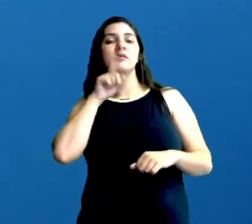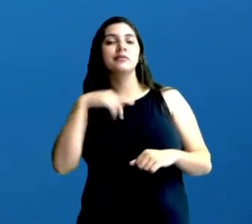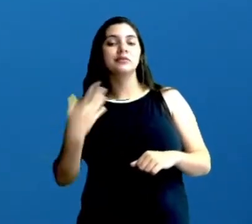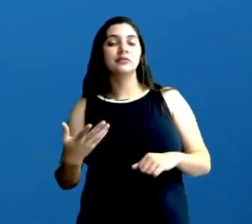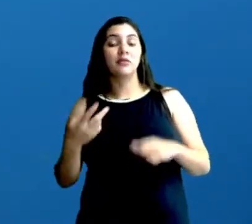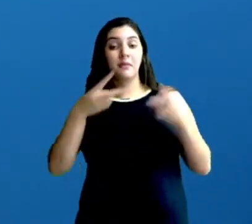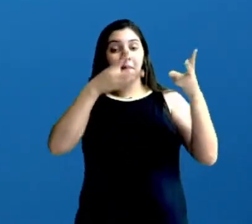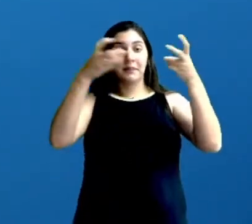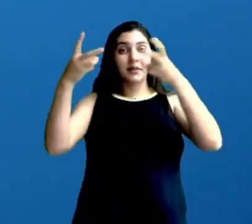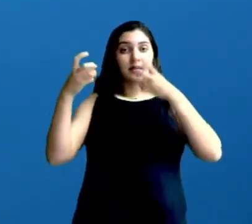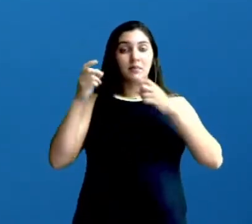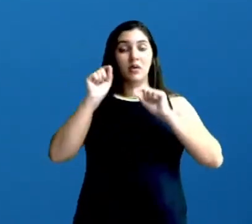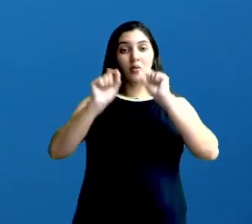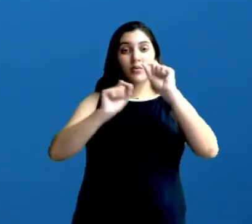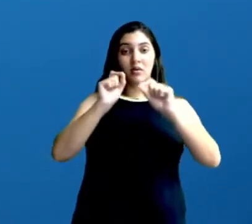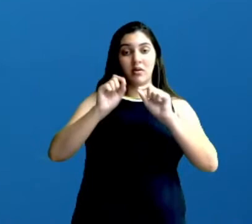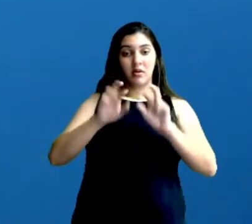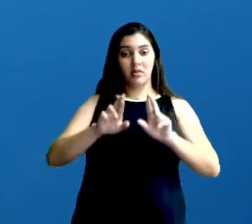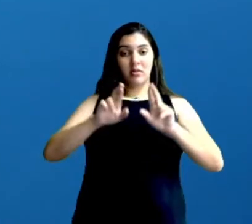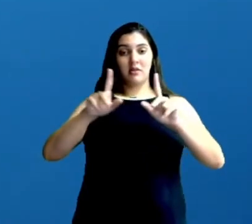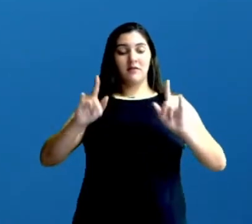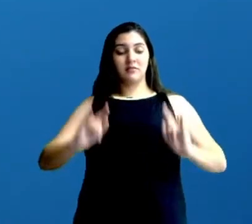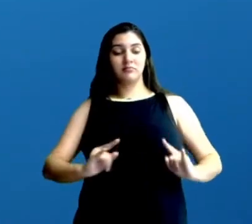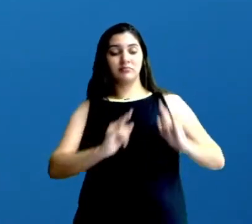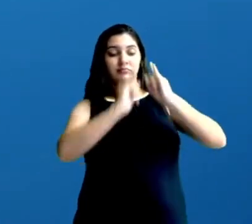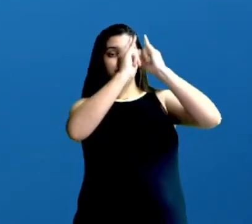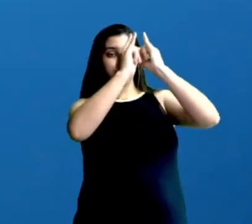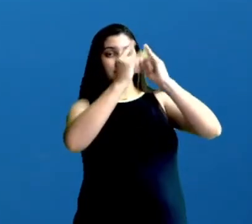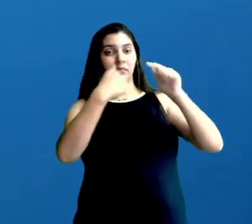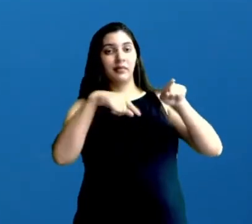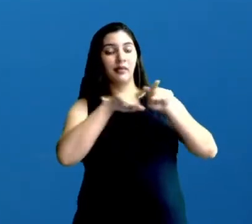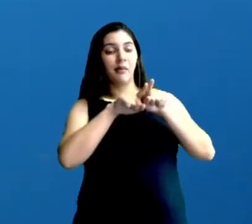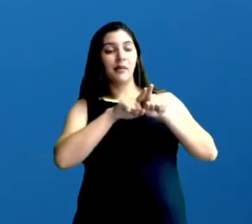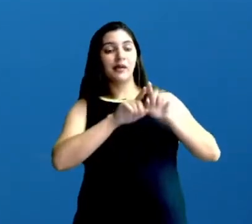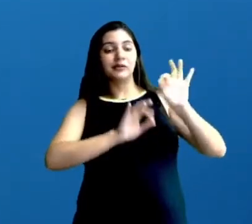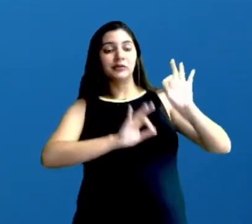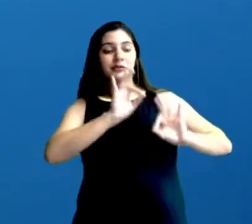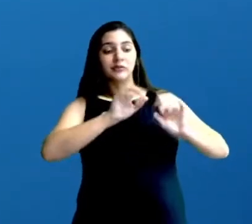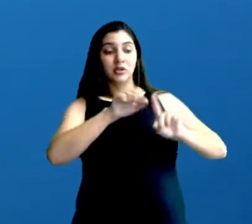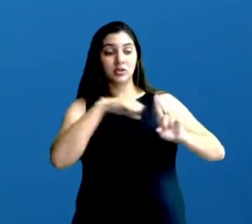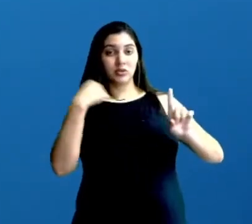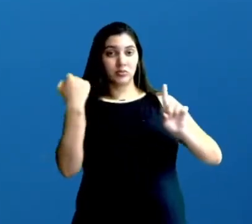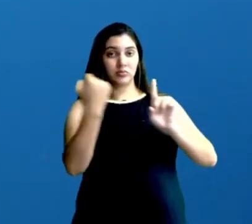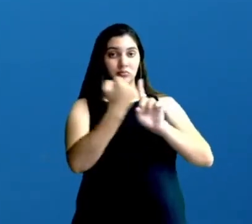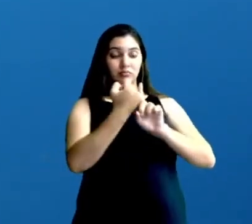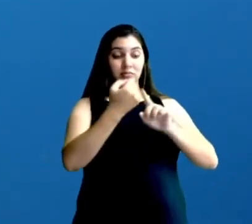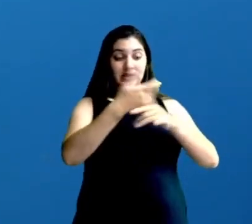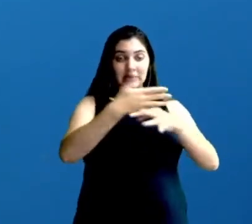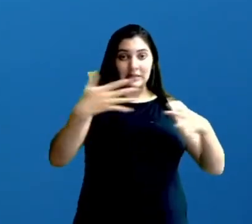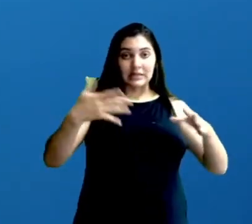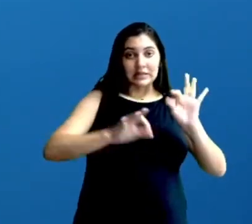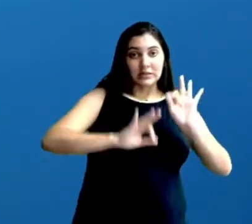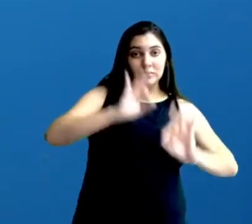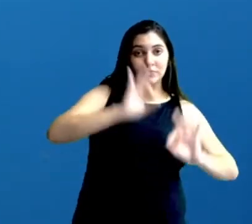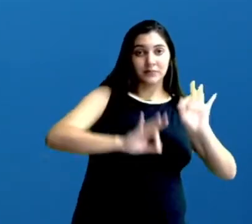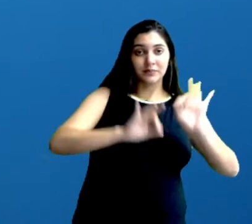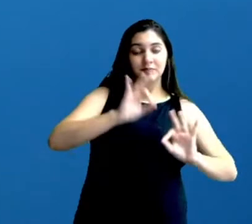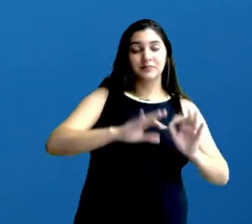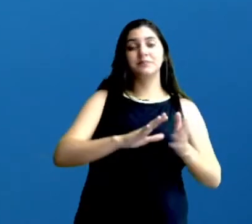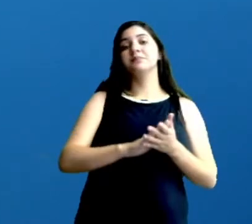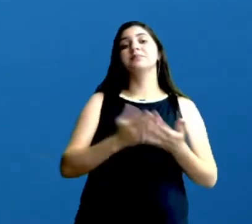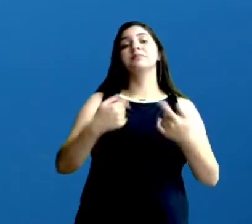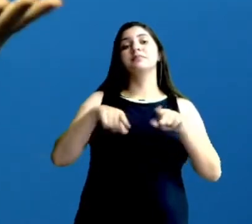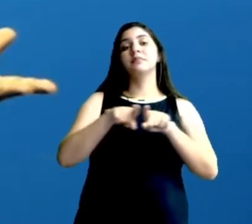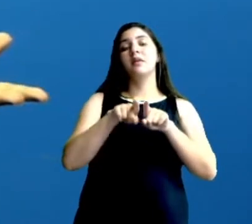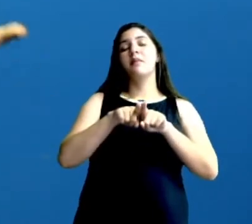gente vai perceber a diferença nos prédios, na forma que a sociedade, que a cidade é organizada, que